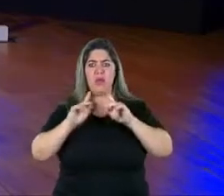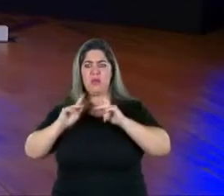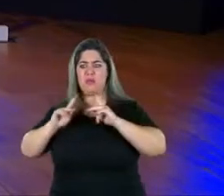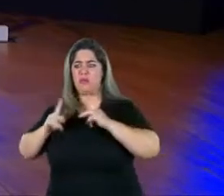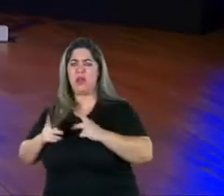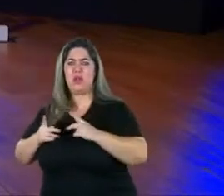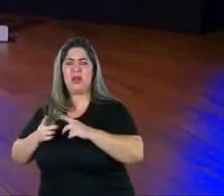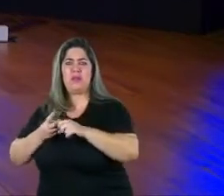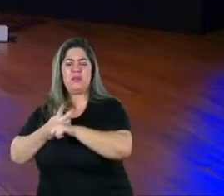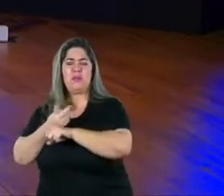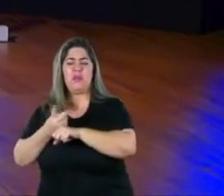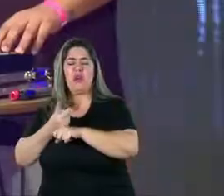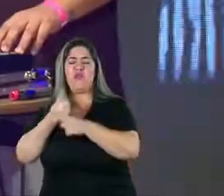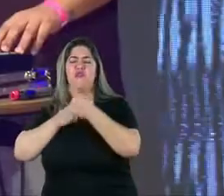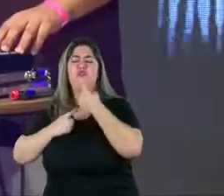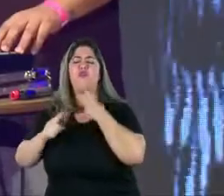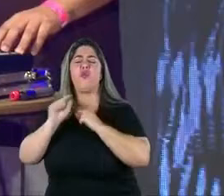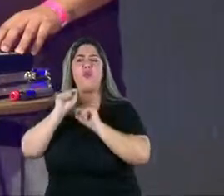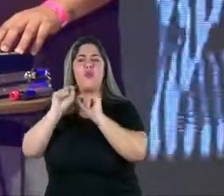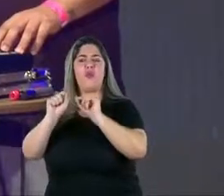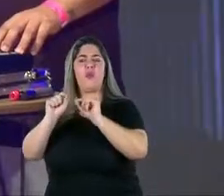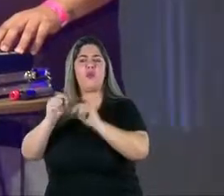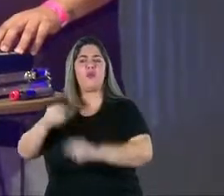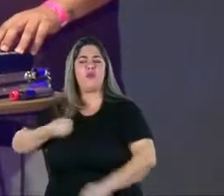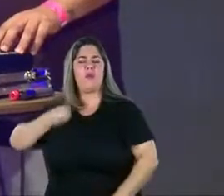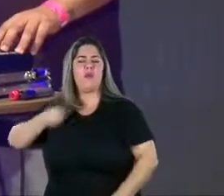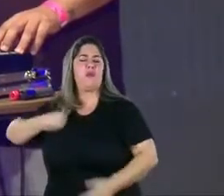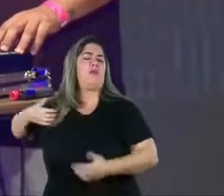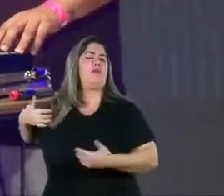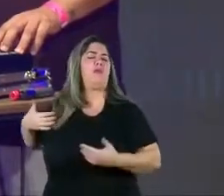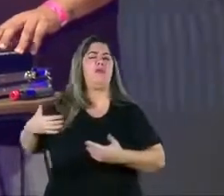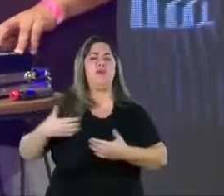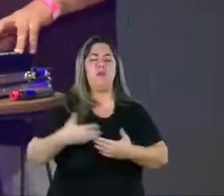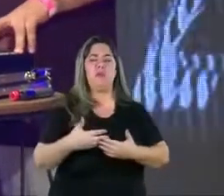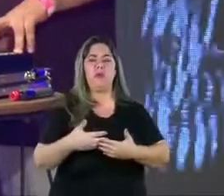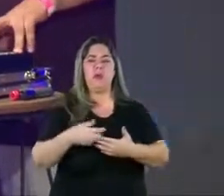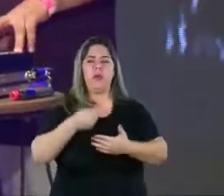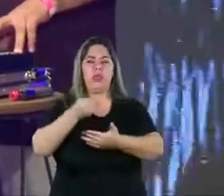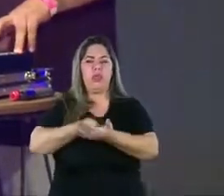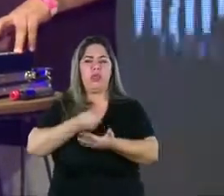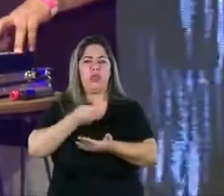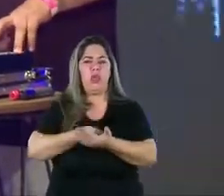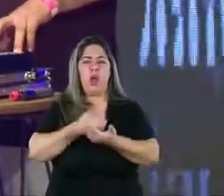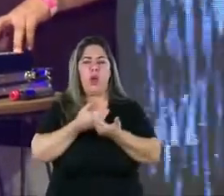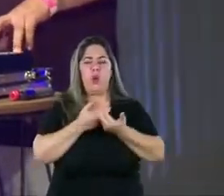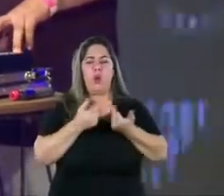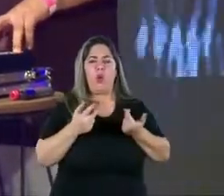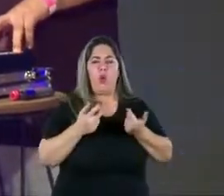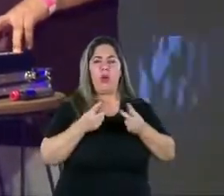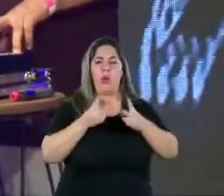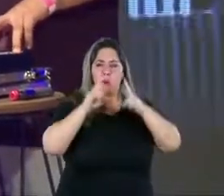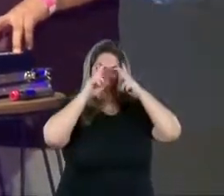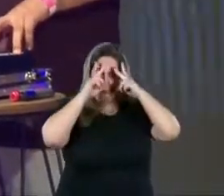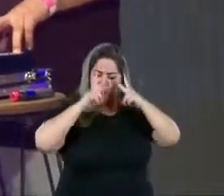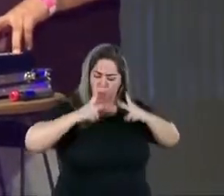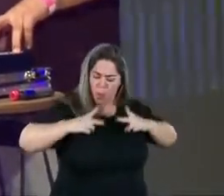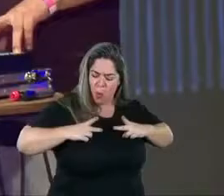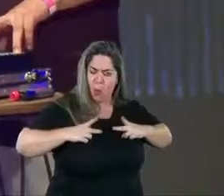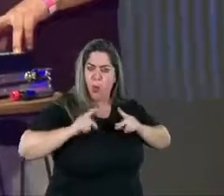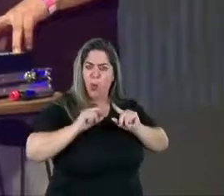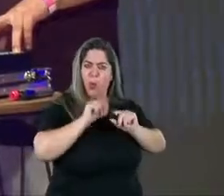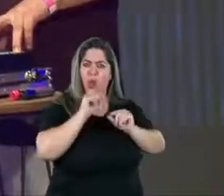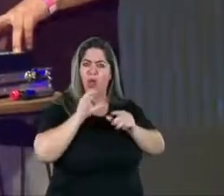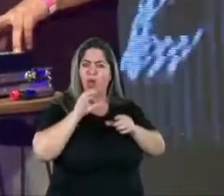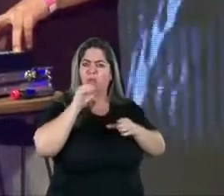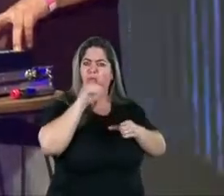para a angústia de viver. Investir-se a si mesmo nas coisas. Reconhecer-se nos